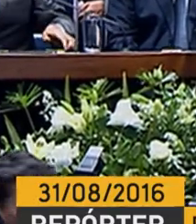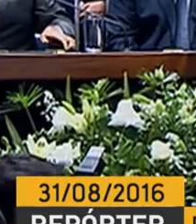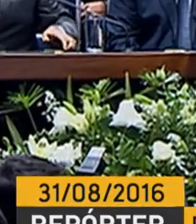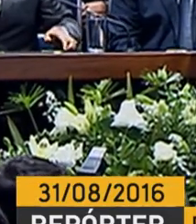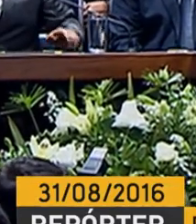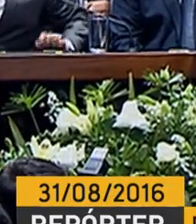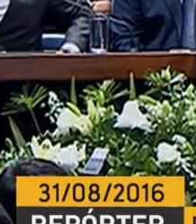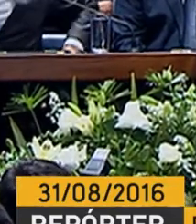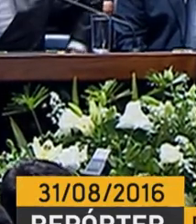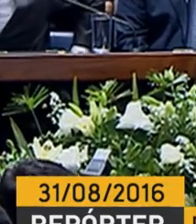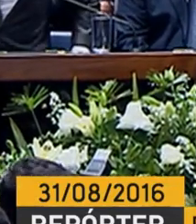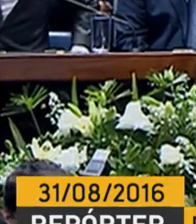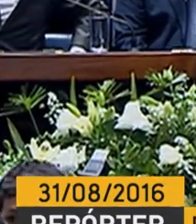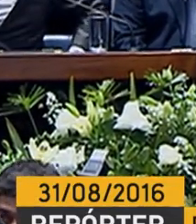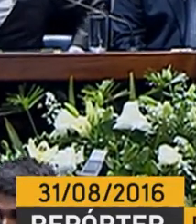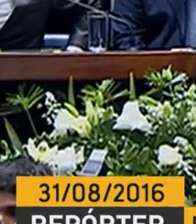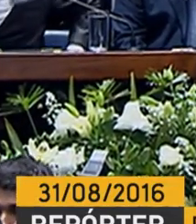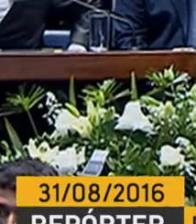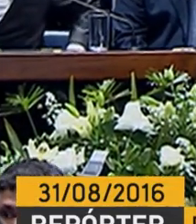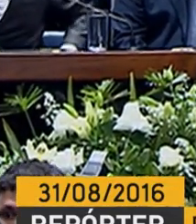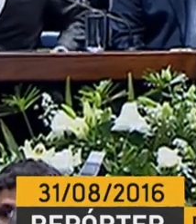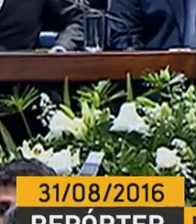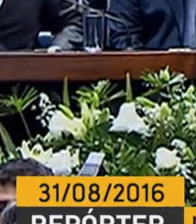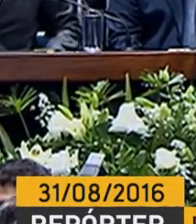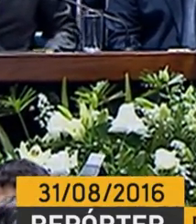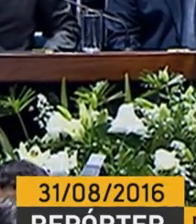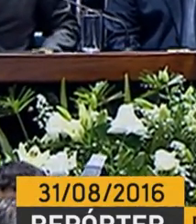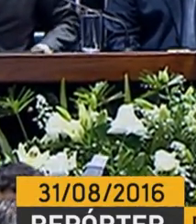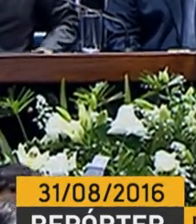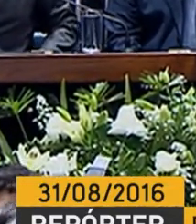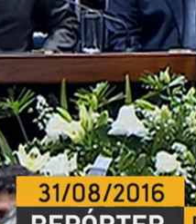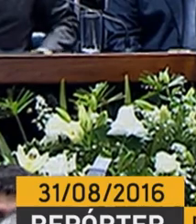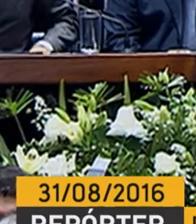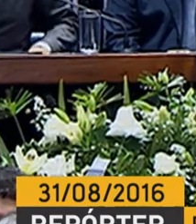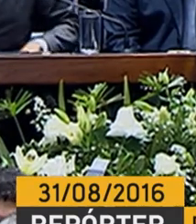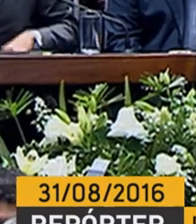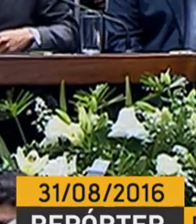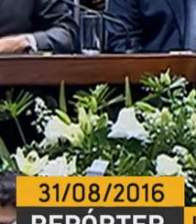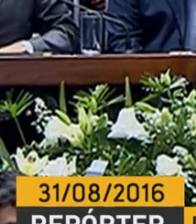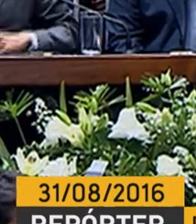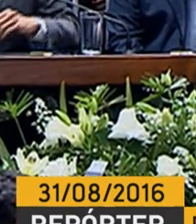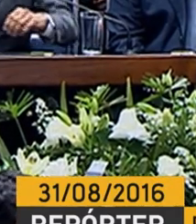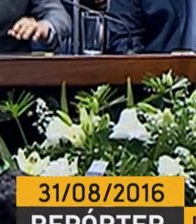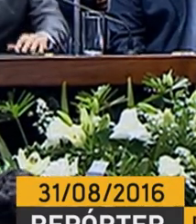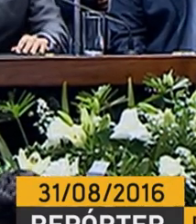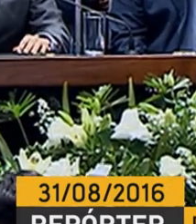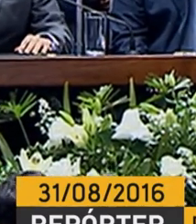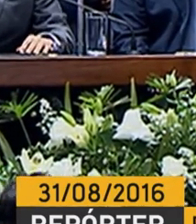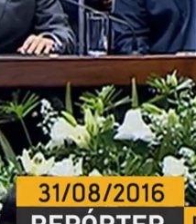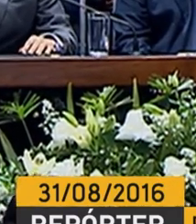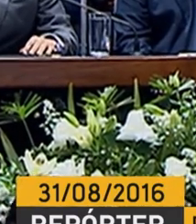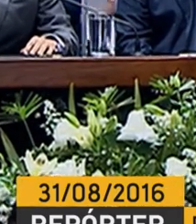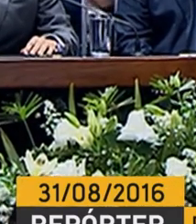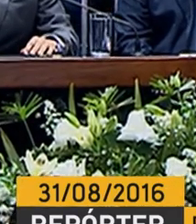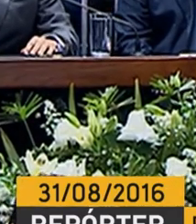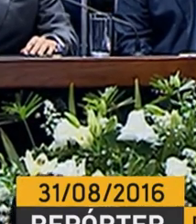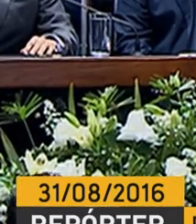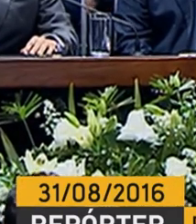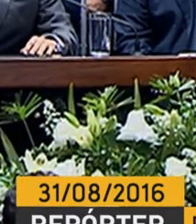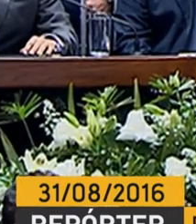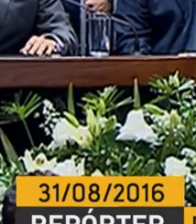Convido a todos para, ainda em posição de respeito, ouvirmos o